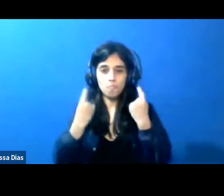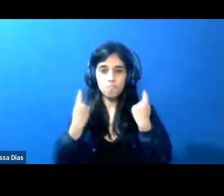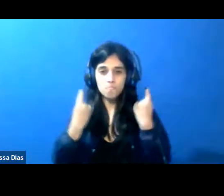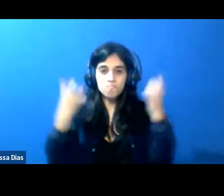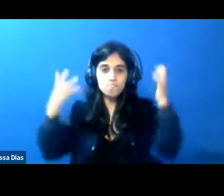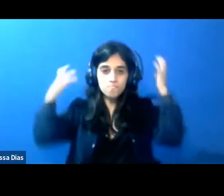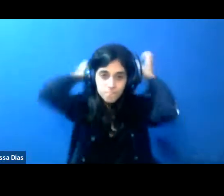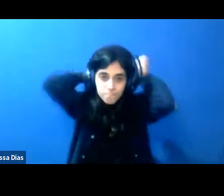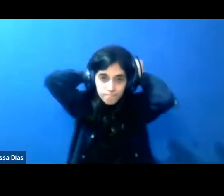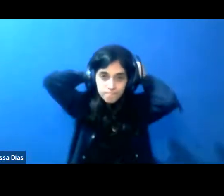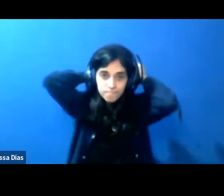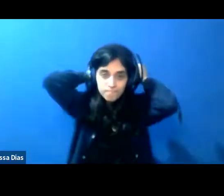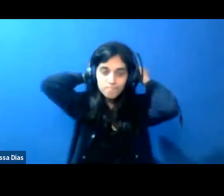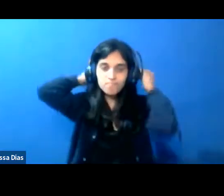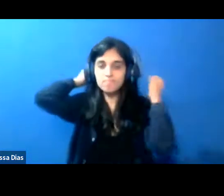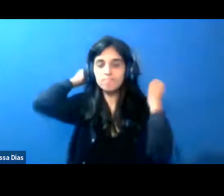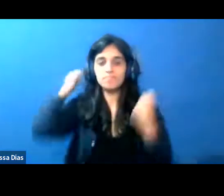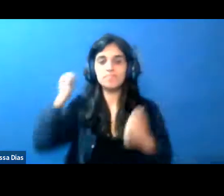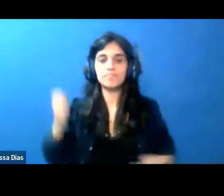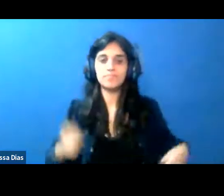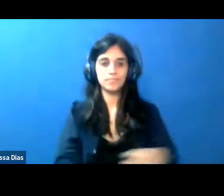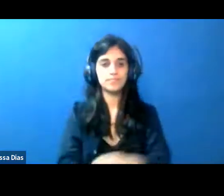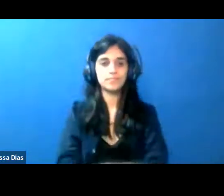presos, né, em cima da cabeça.